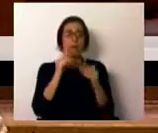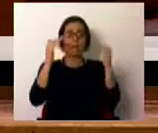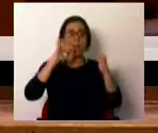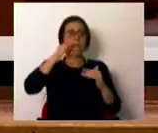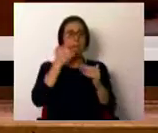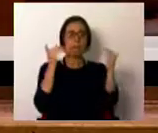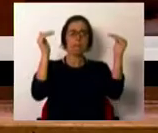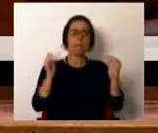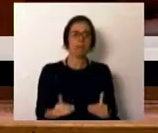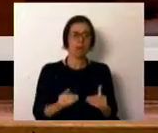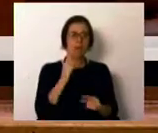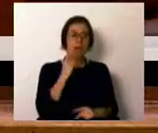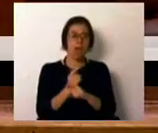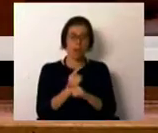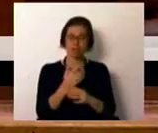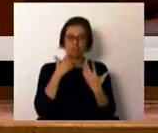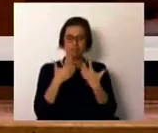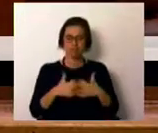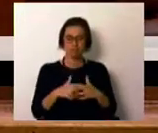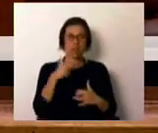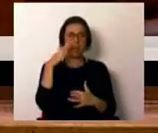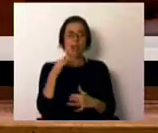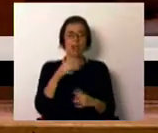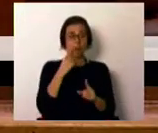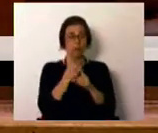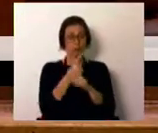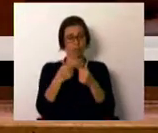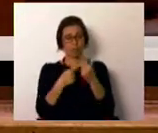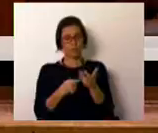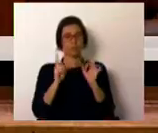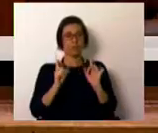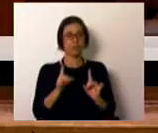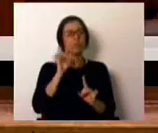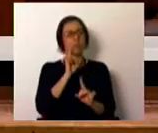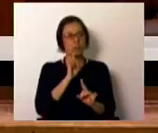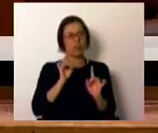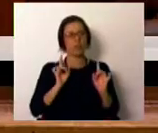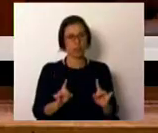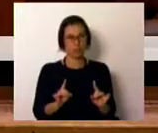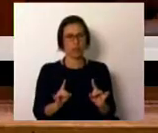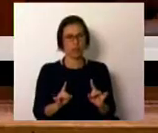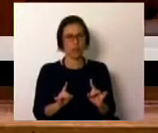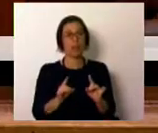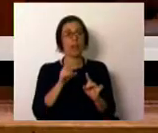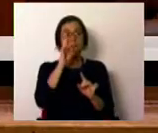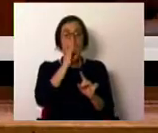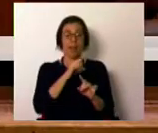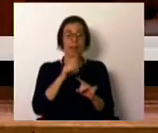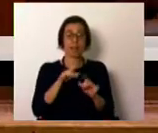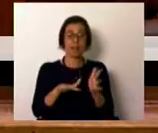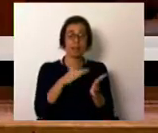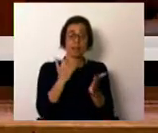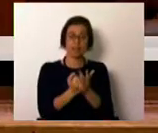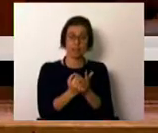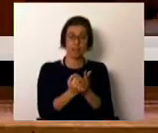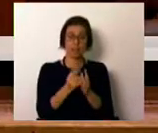minimização de impactos em relação aos valores naturais em causa, que são relevantíssimos. E para quem coloca